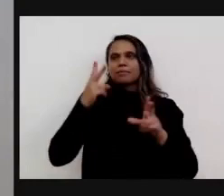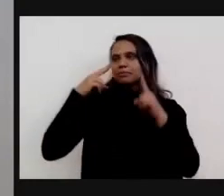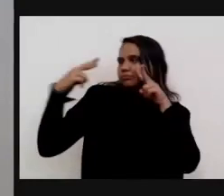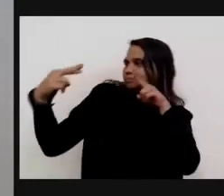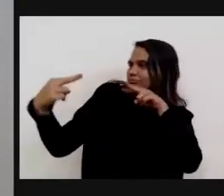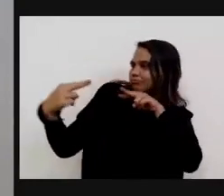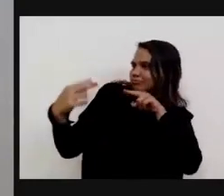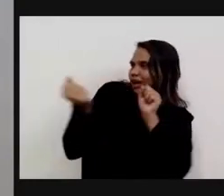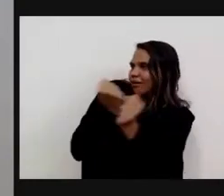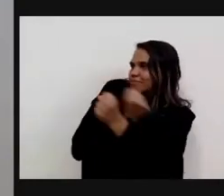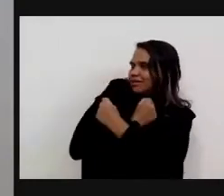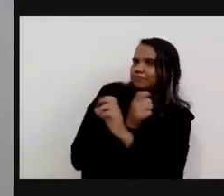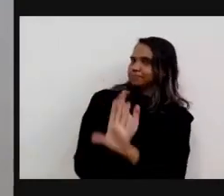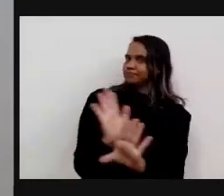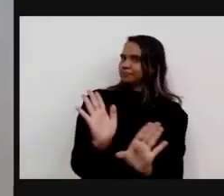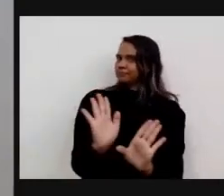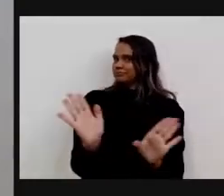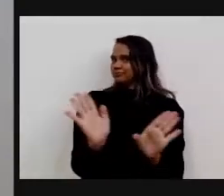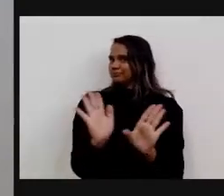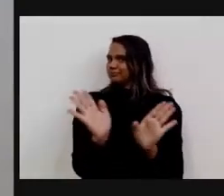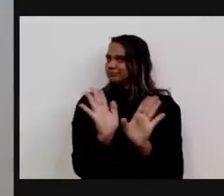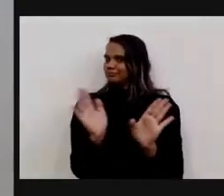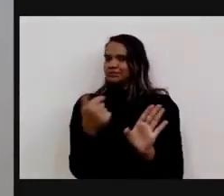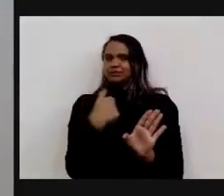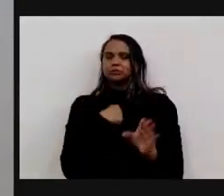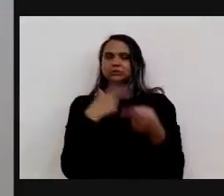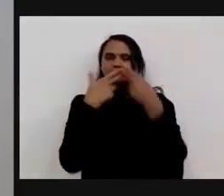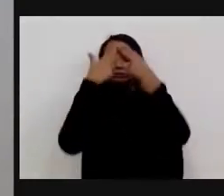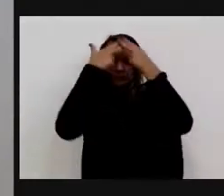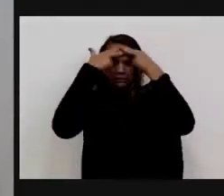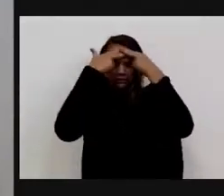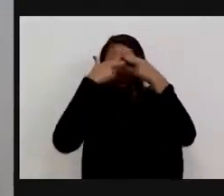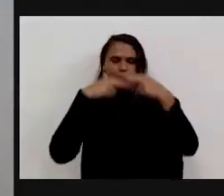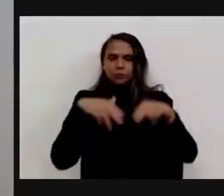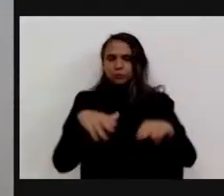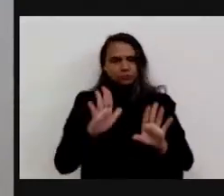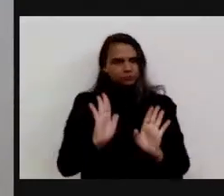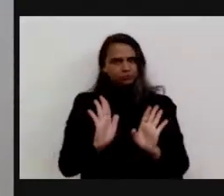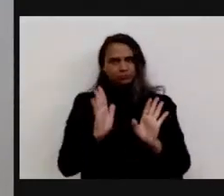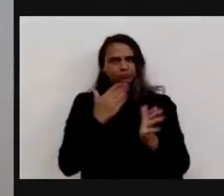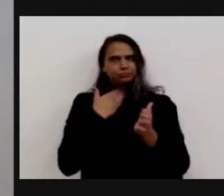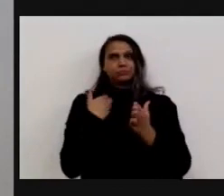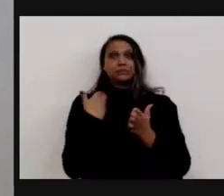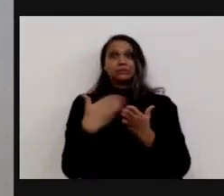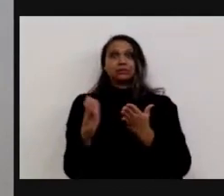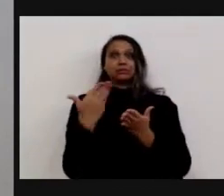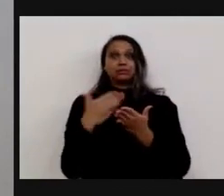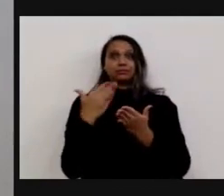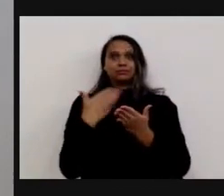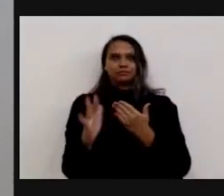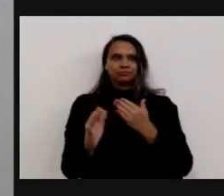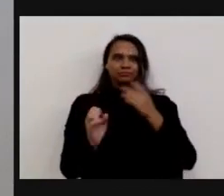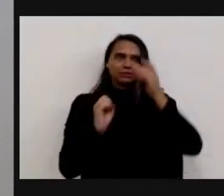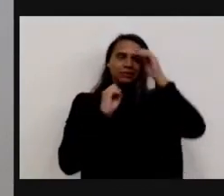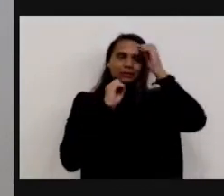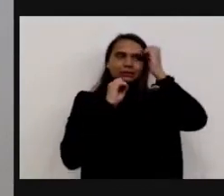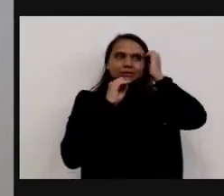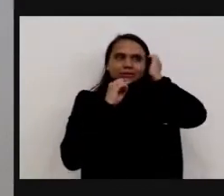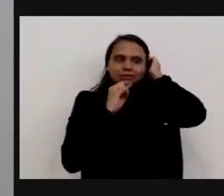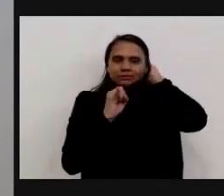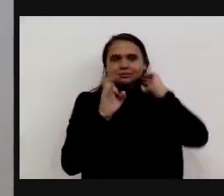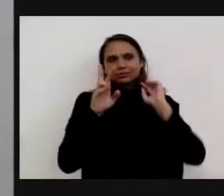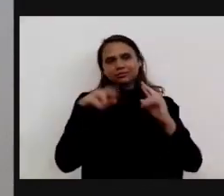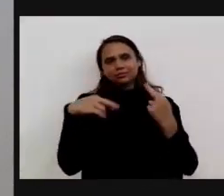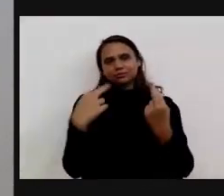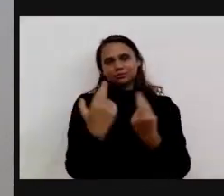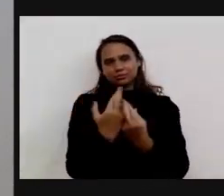abraçar não é isso porque o povo tem trauma disso e eu também tenho e tem nada a ver com isso se a gente vai fazer se a gente vai fazer uma